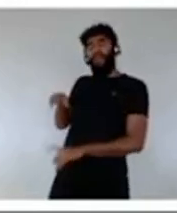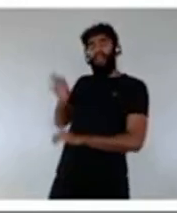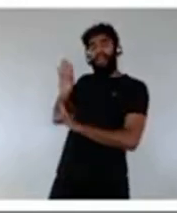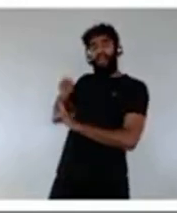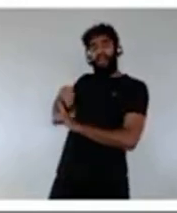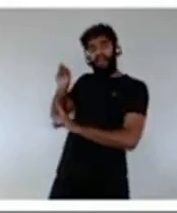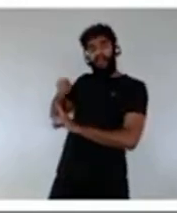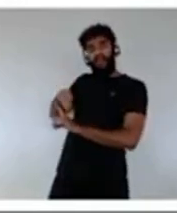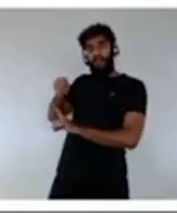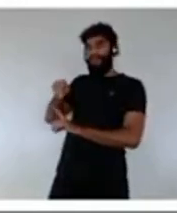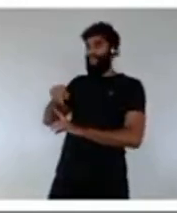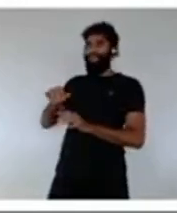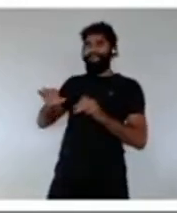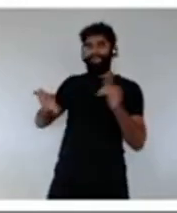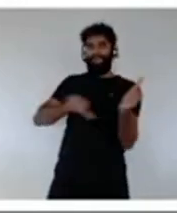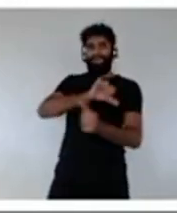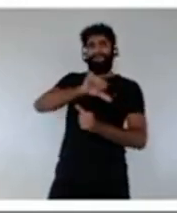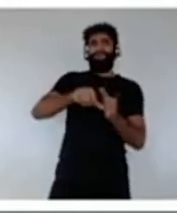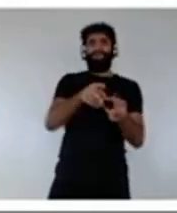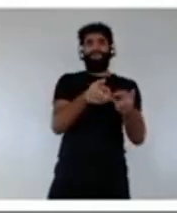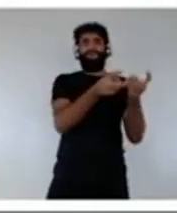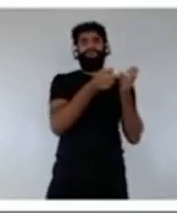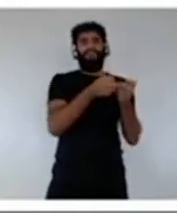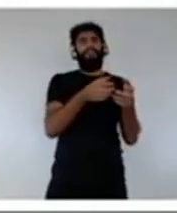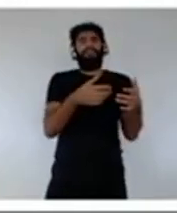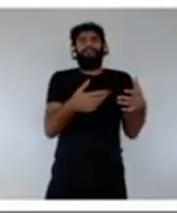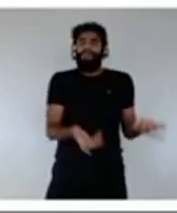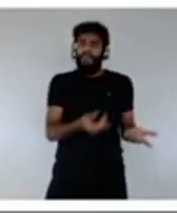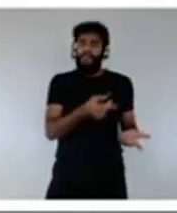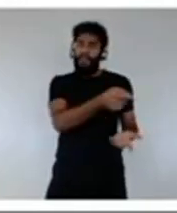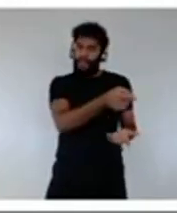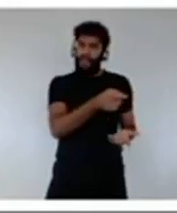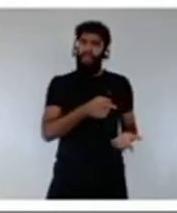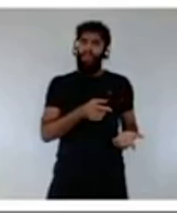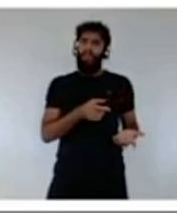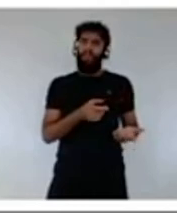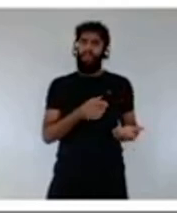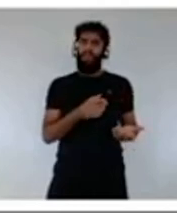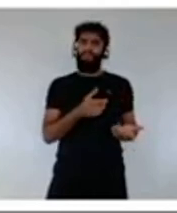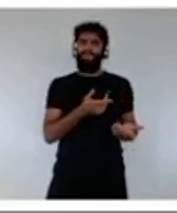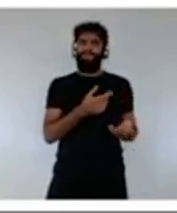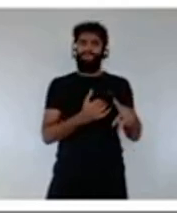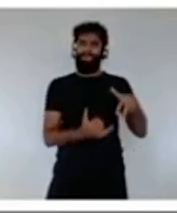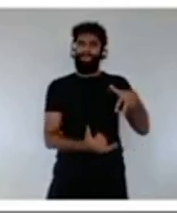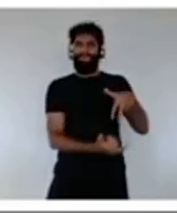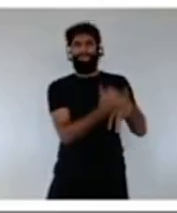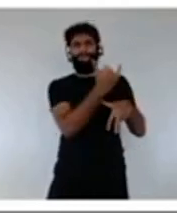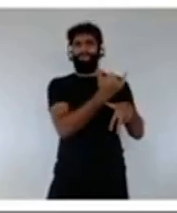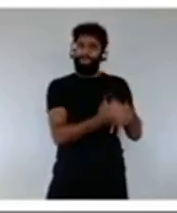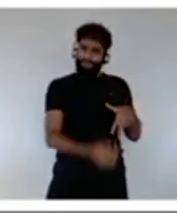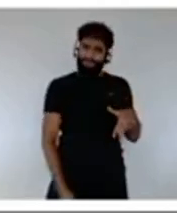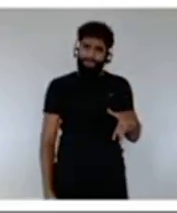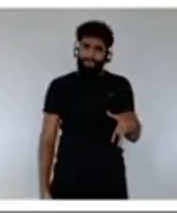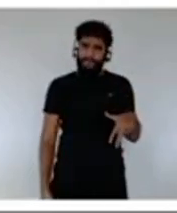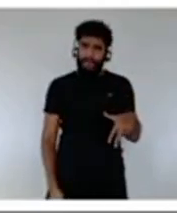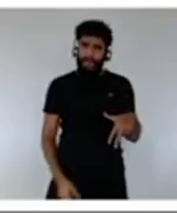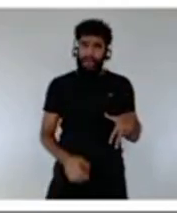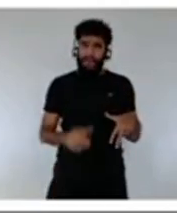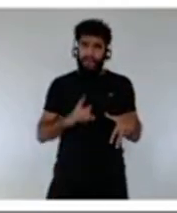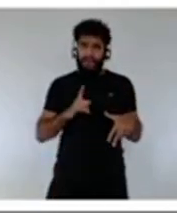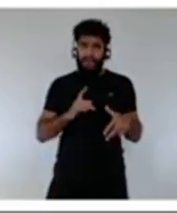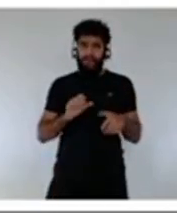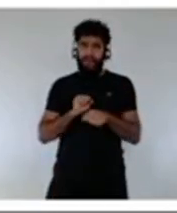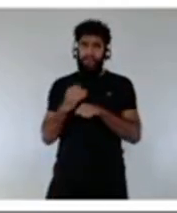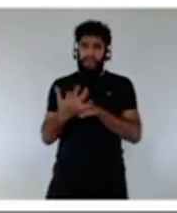É esse indivíduo, a gente reconheceu, puxa vida, ele é uma grande vítima de uma